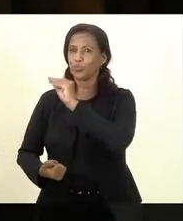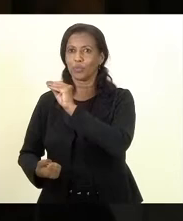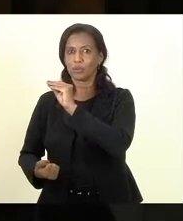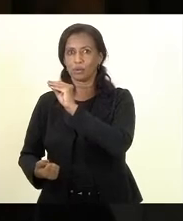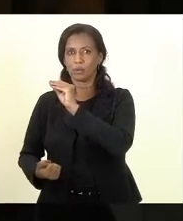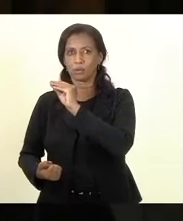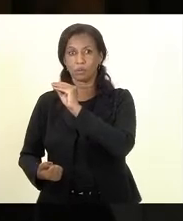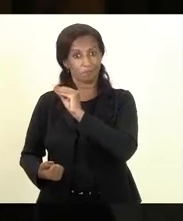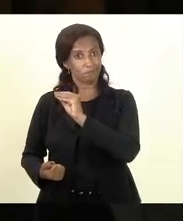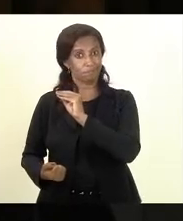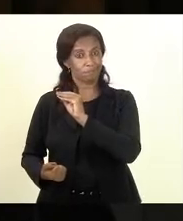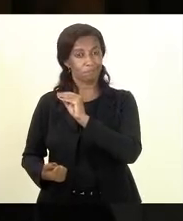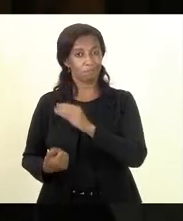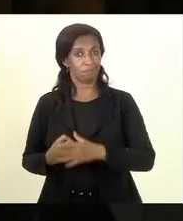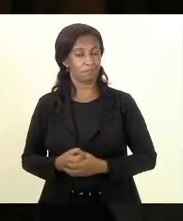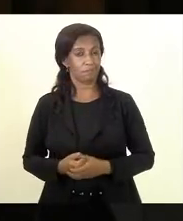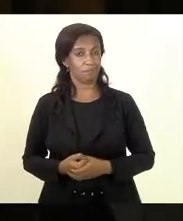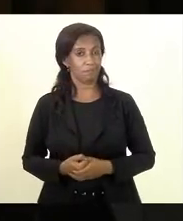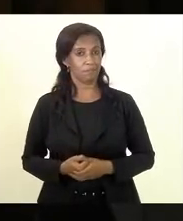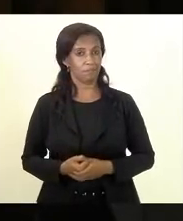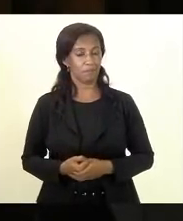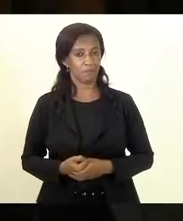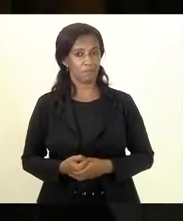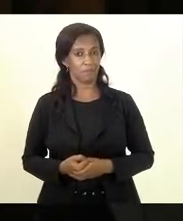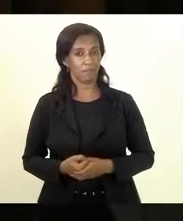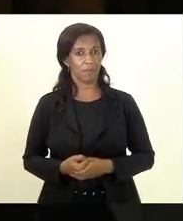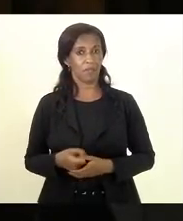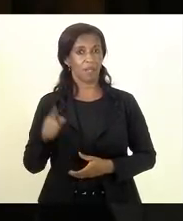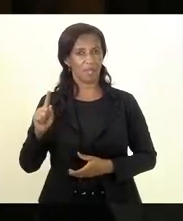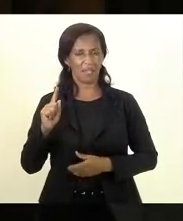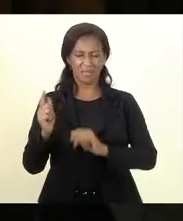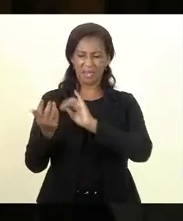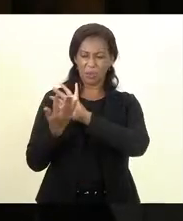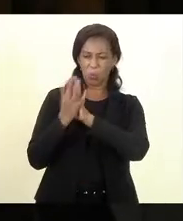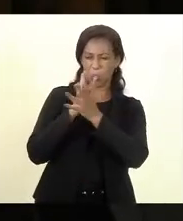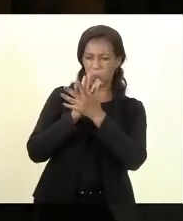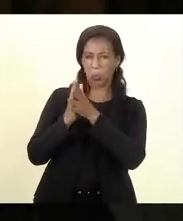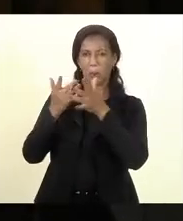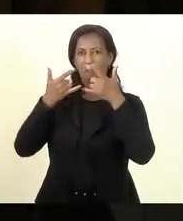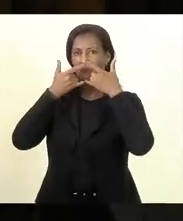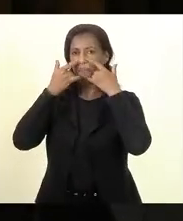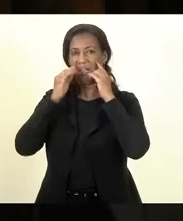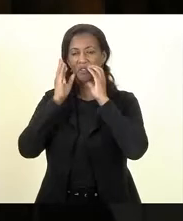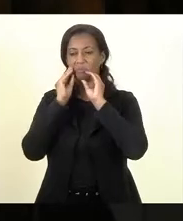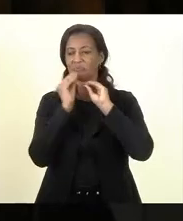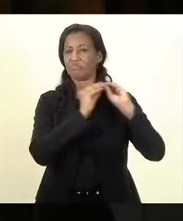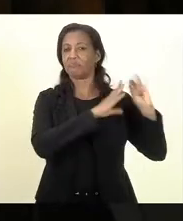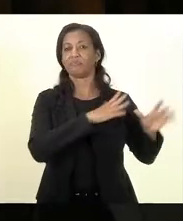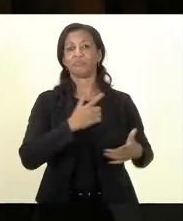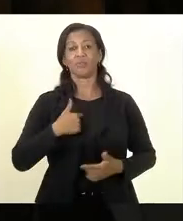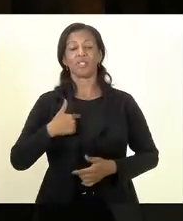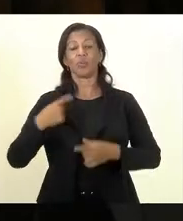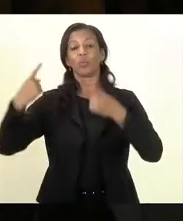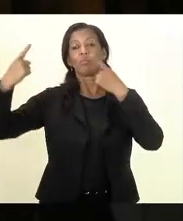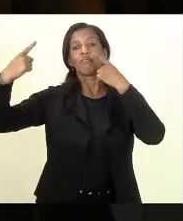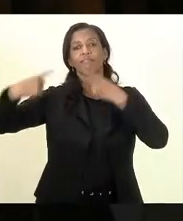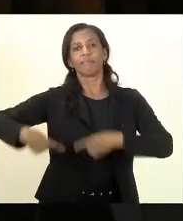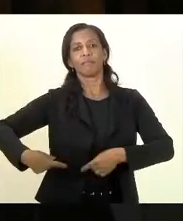É aquele que se aglomera sem máscara para dizer que está